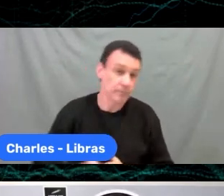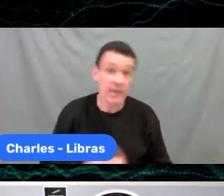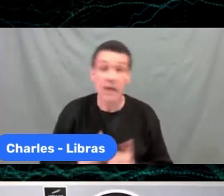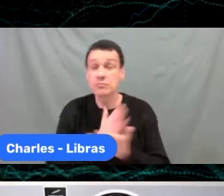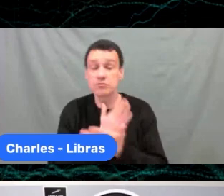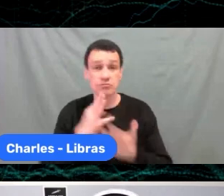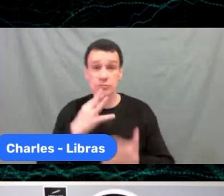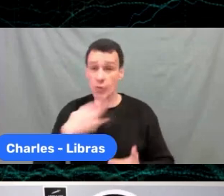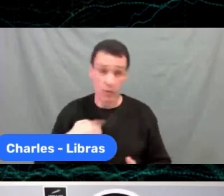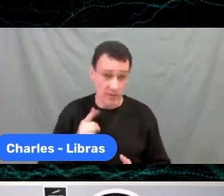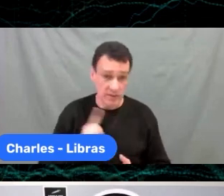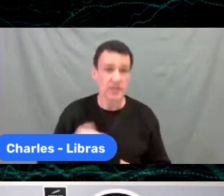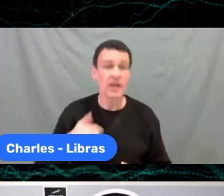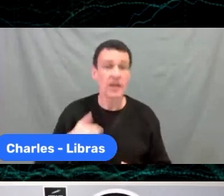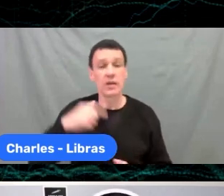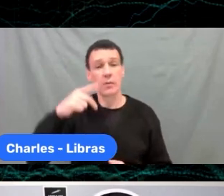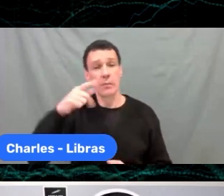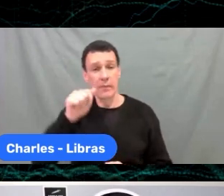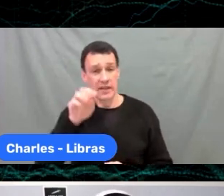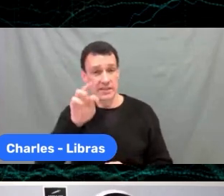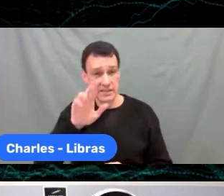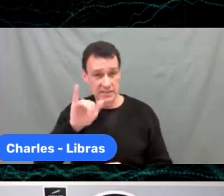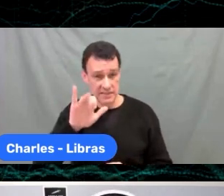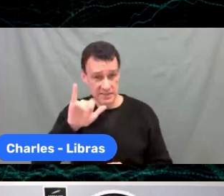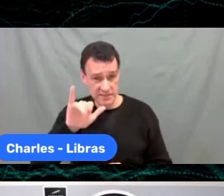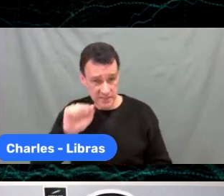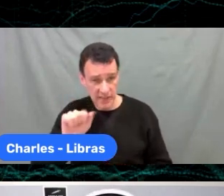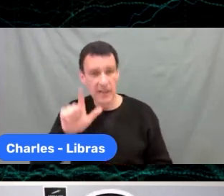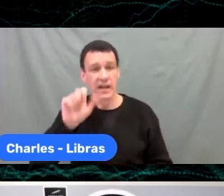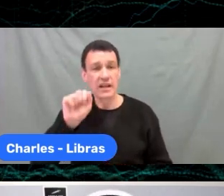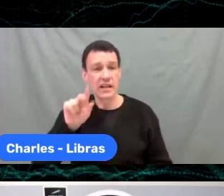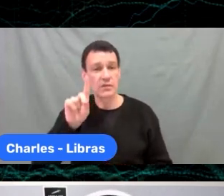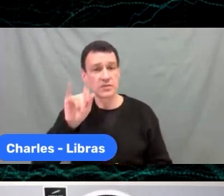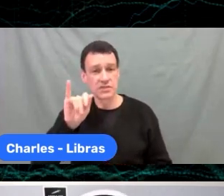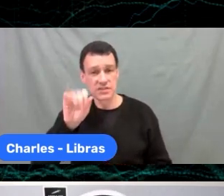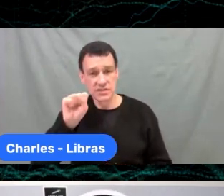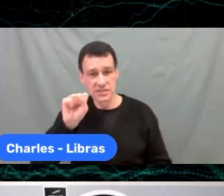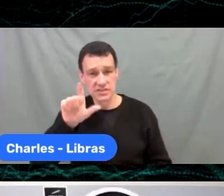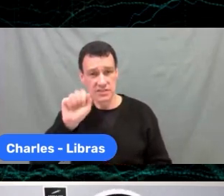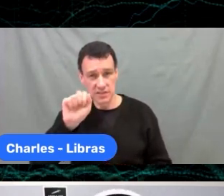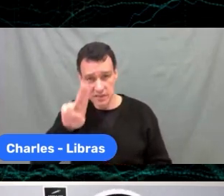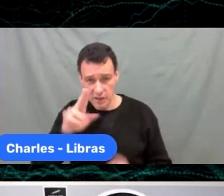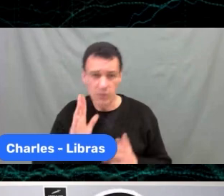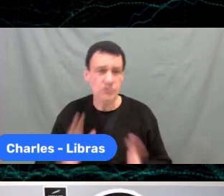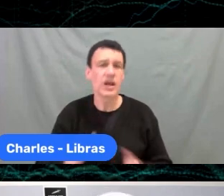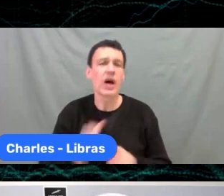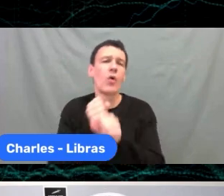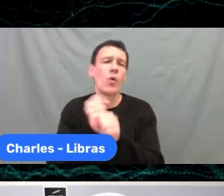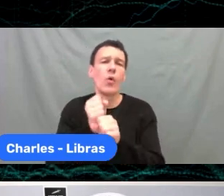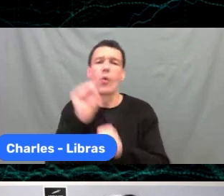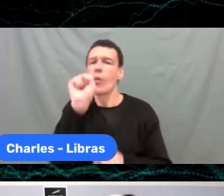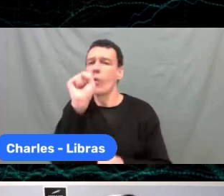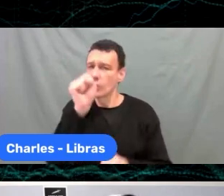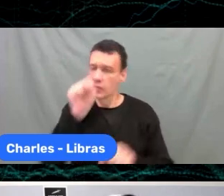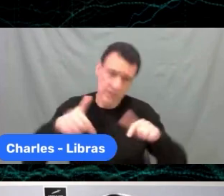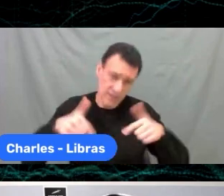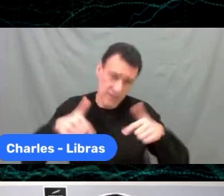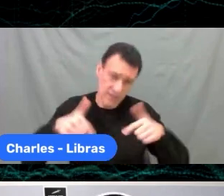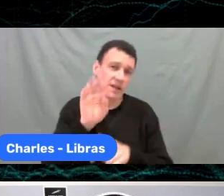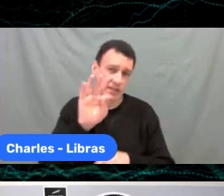a Patrícia Ladislau, né? Então, tenho 8 anos já de experiência com TI em si, né? Mais de 8 anos. E